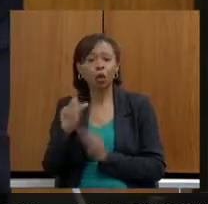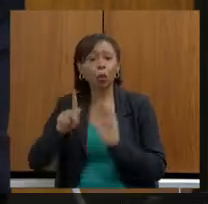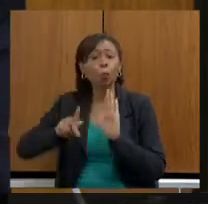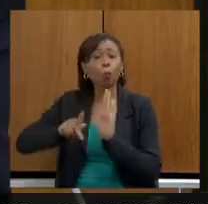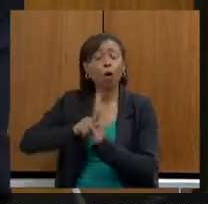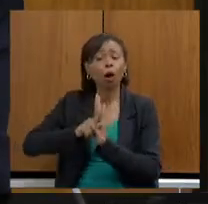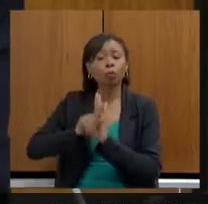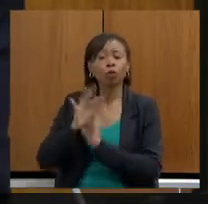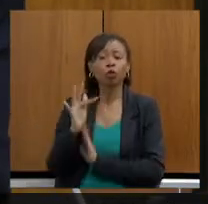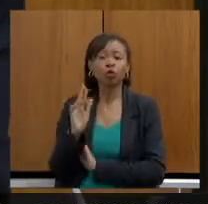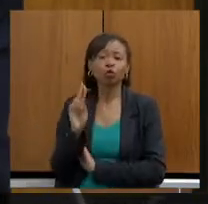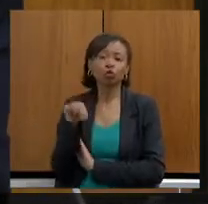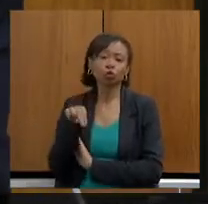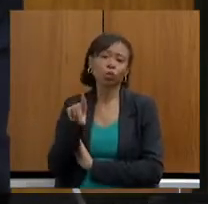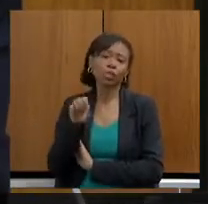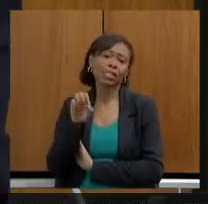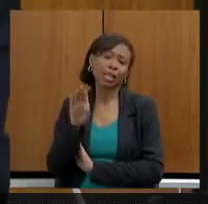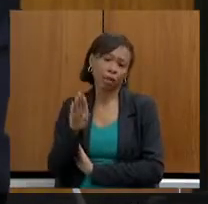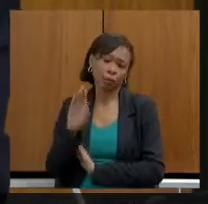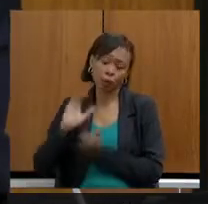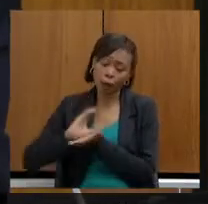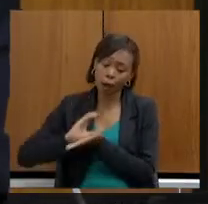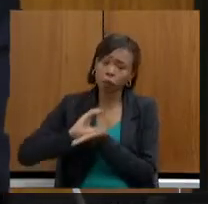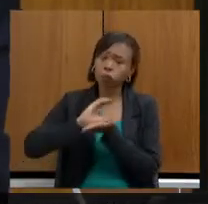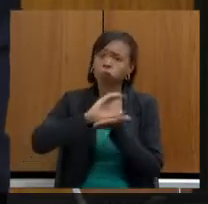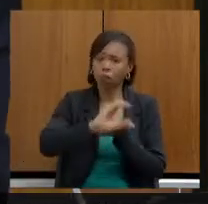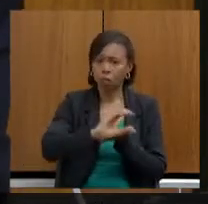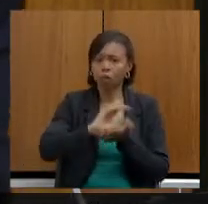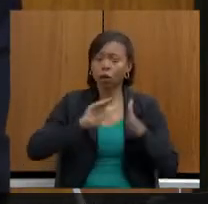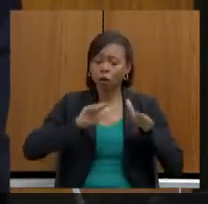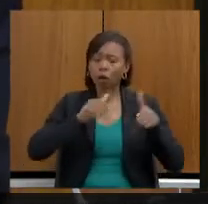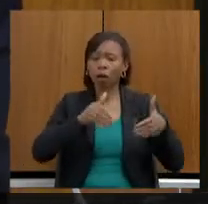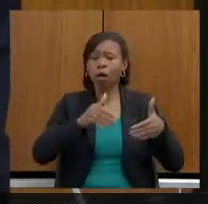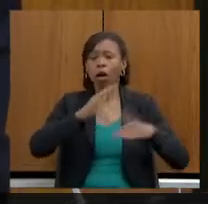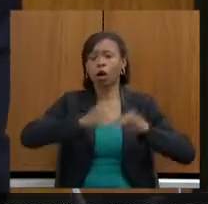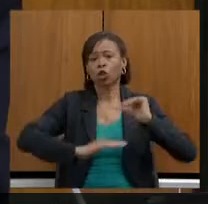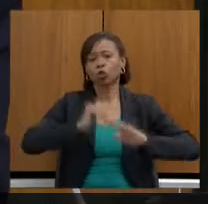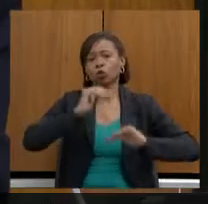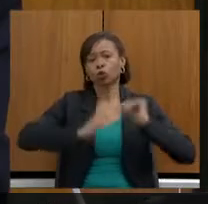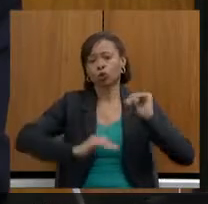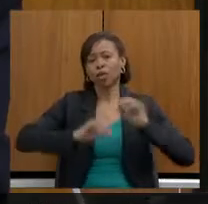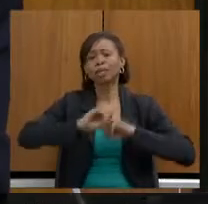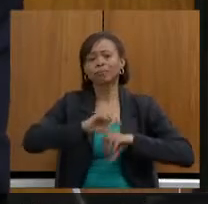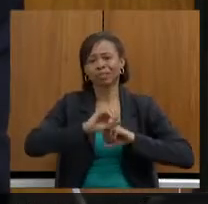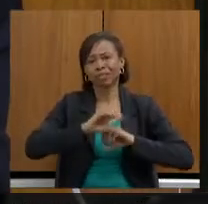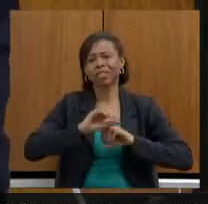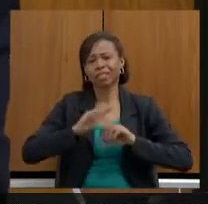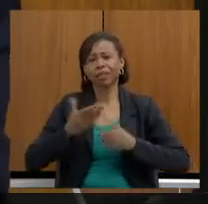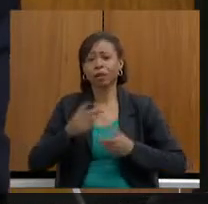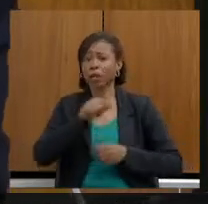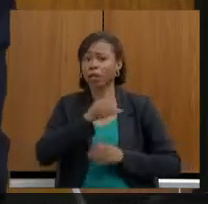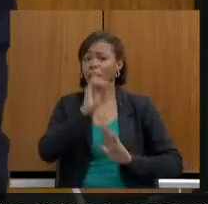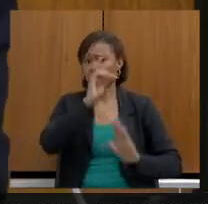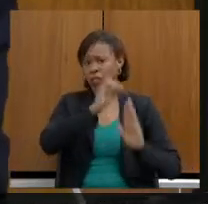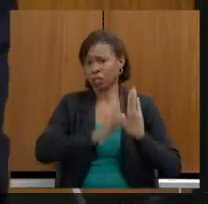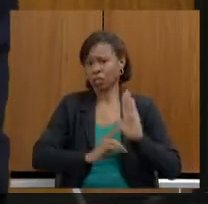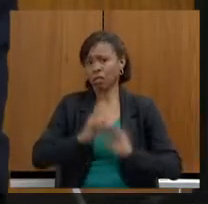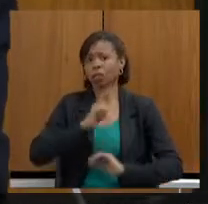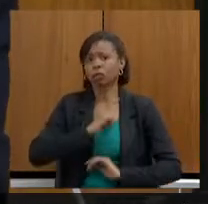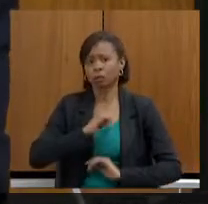ele seja vinculado e destinado e a aos profissionais de educação que tem o direito